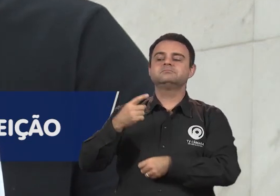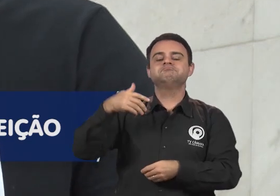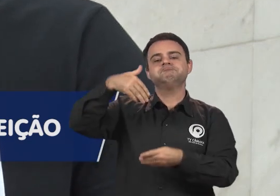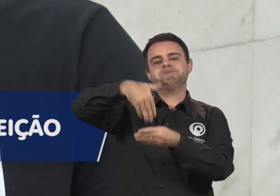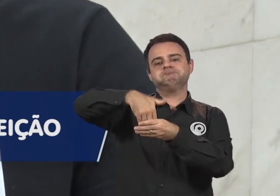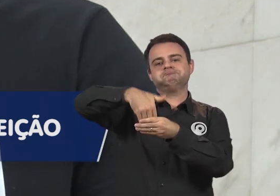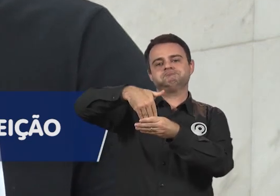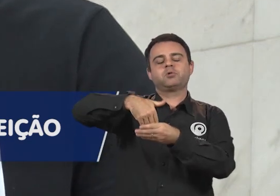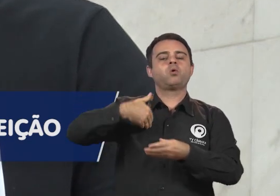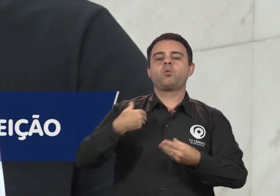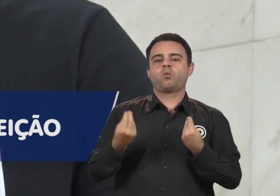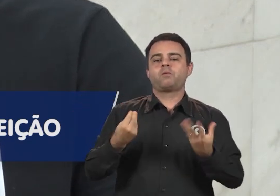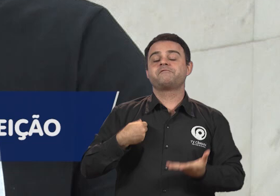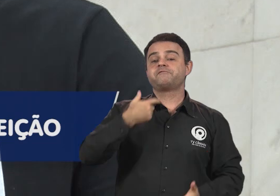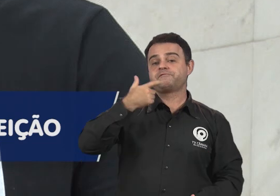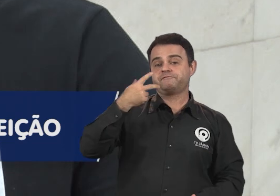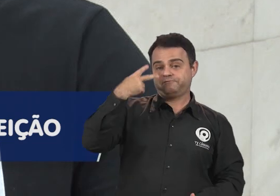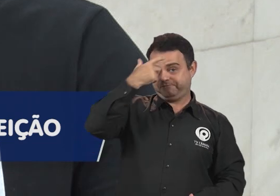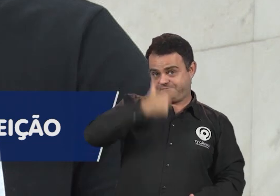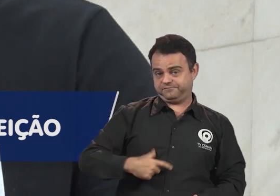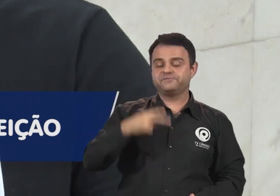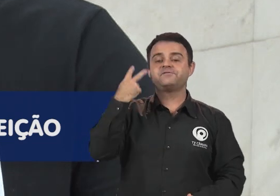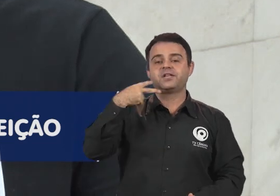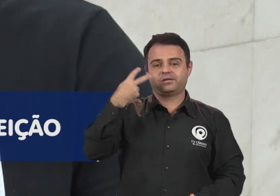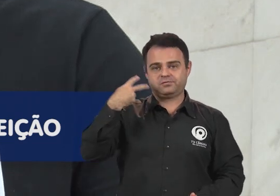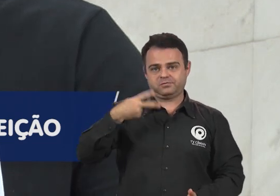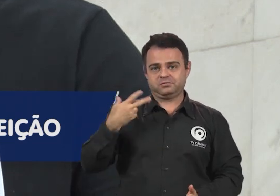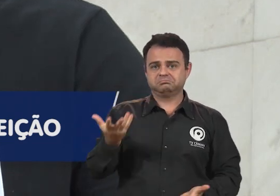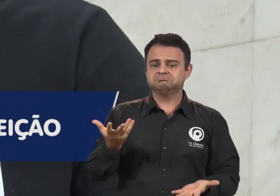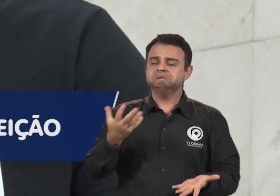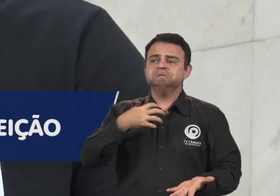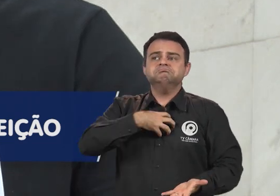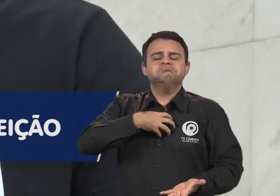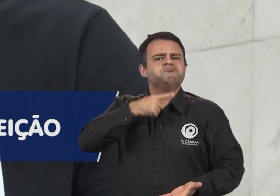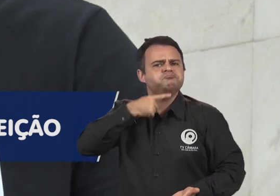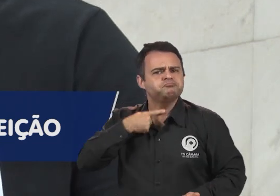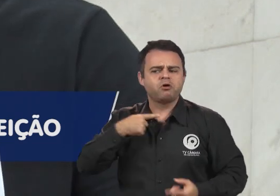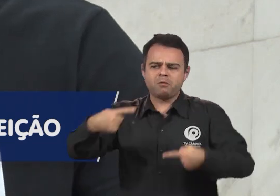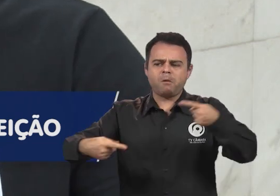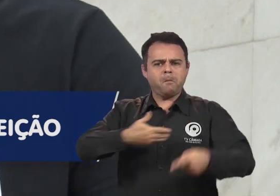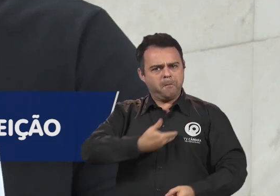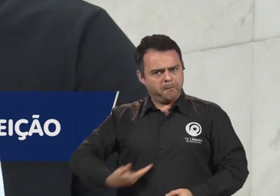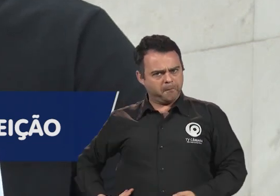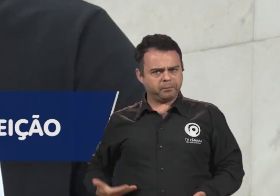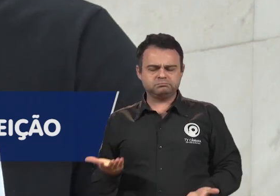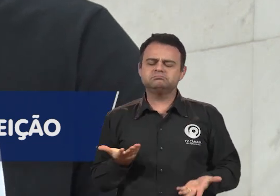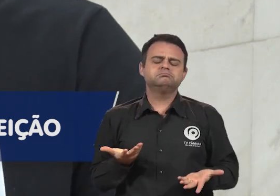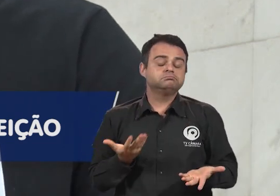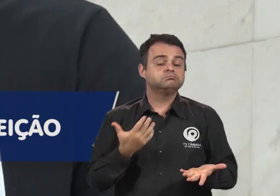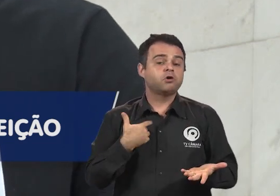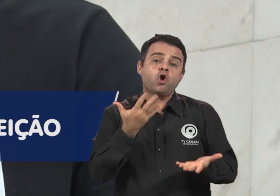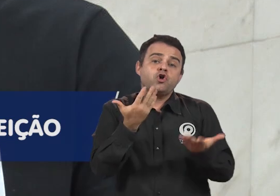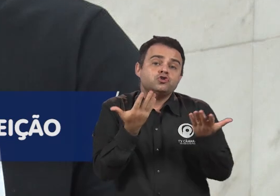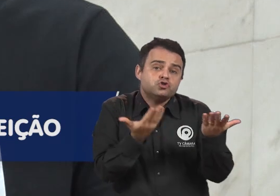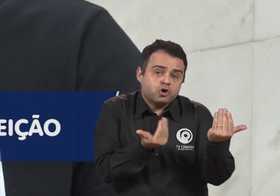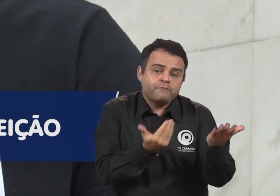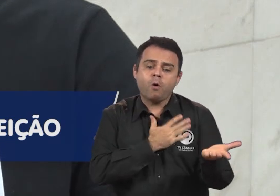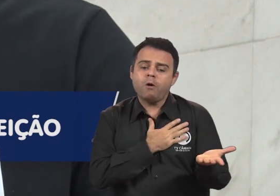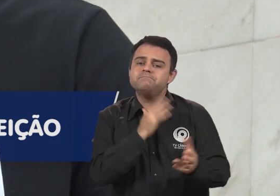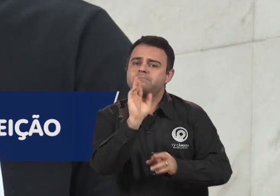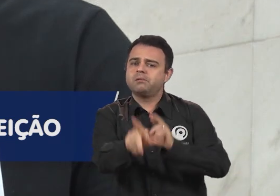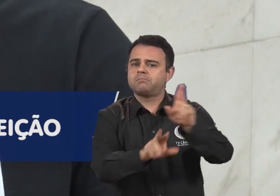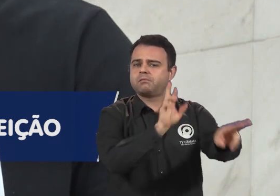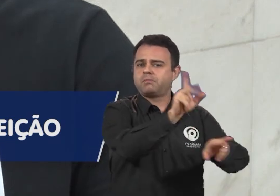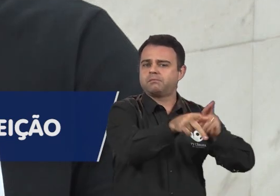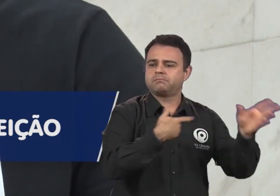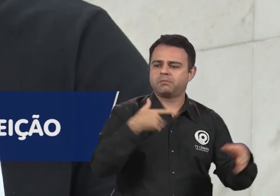importante a gente ter essa vocação política. Cada jovem gosta de uma coisa, mas a gente não pode deixar a política de